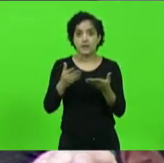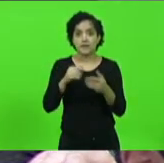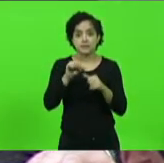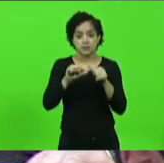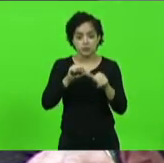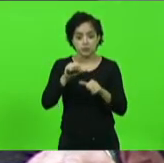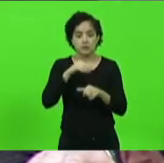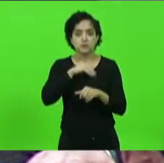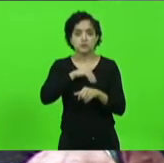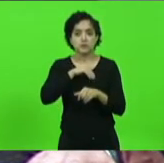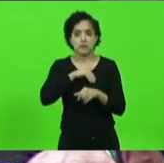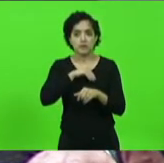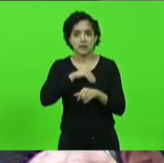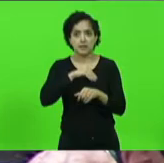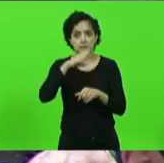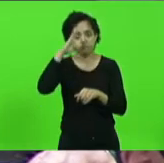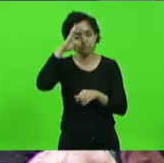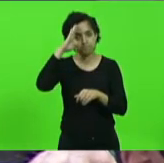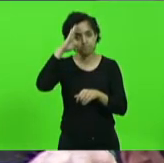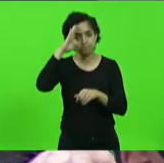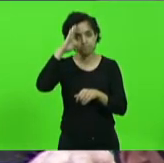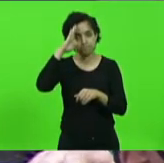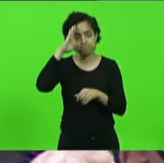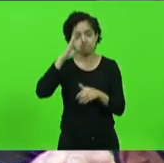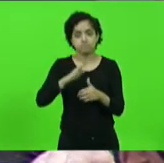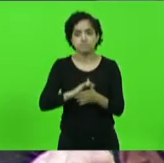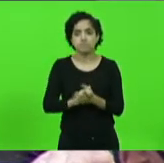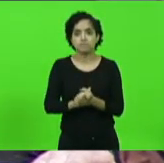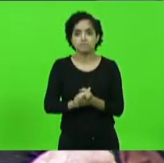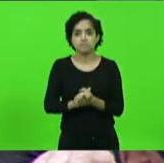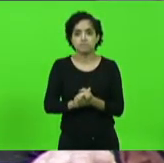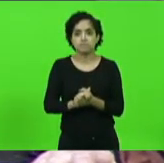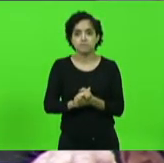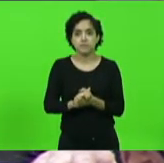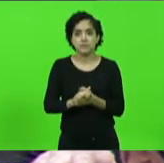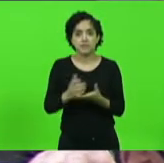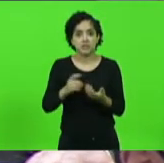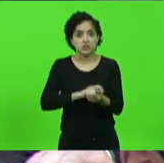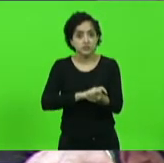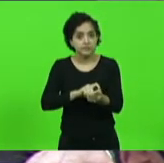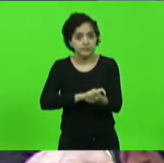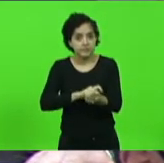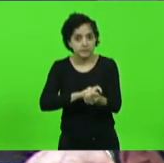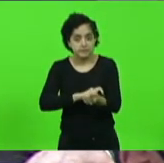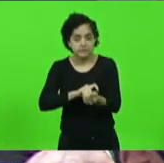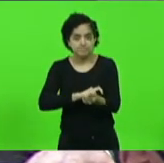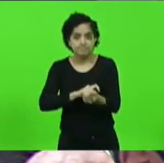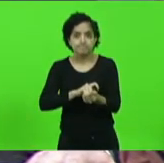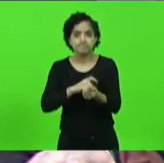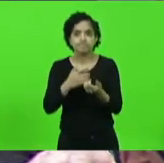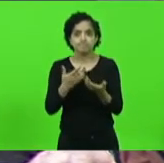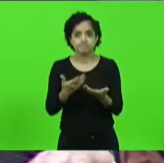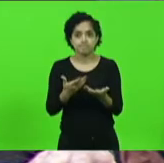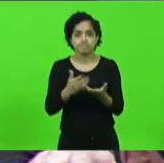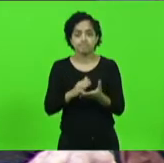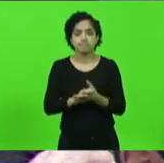coronéis é um negócio que ferve com a categoria, ferve com a